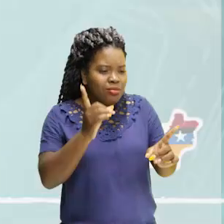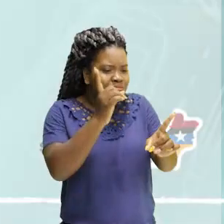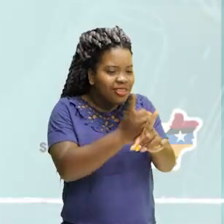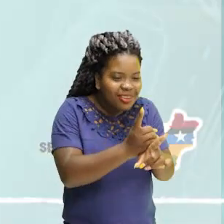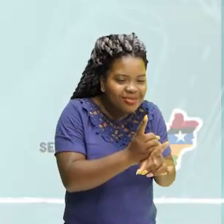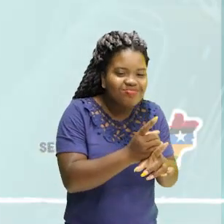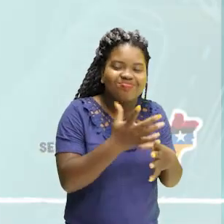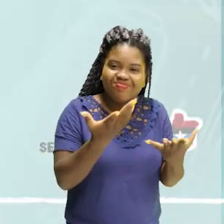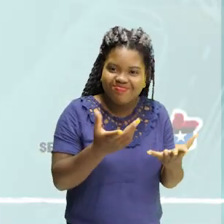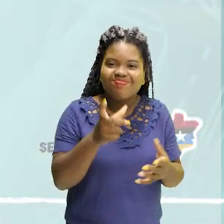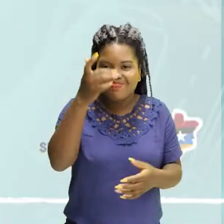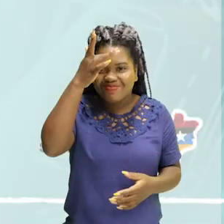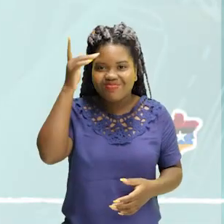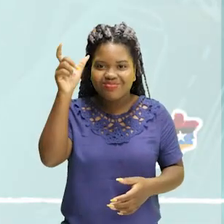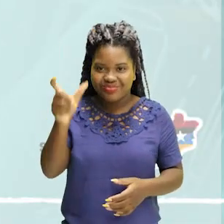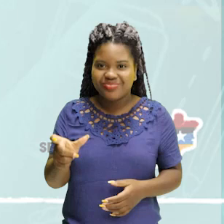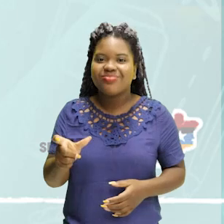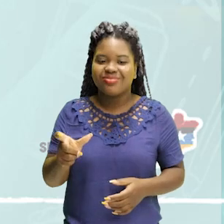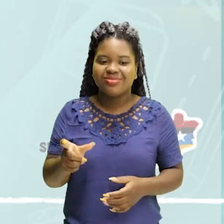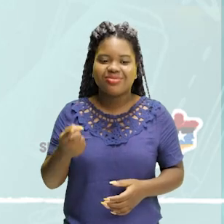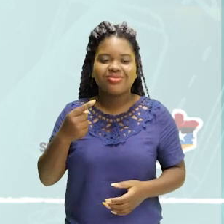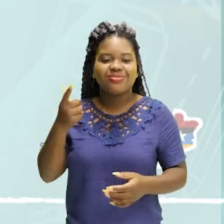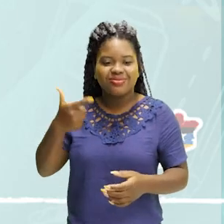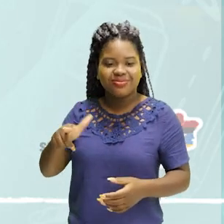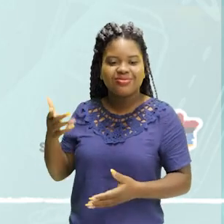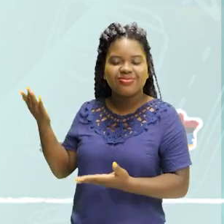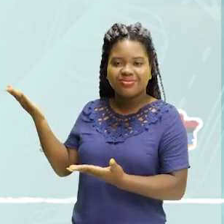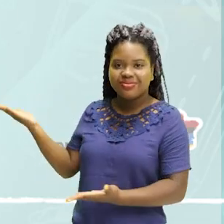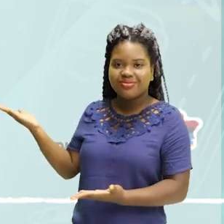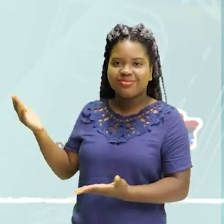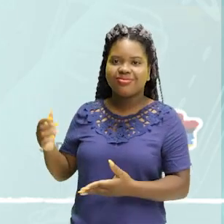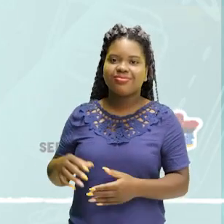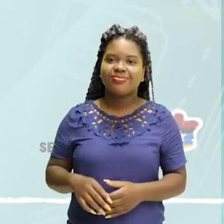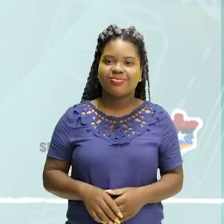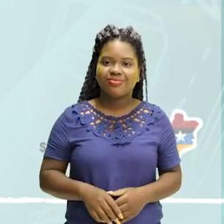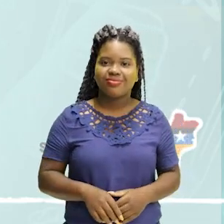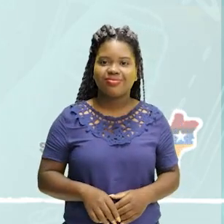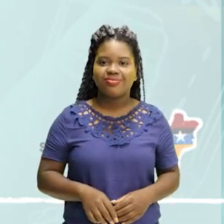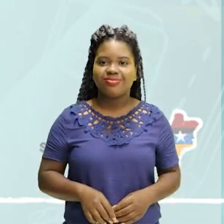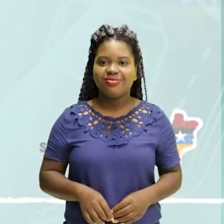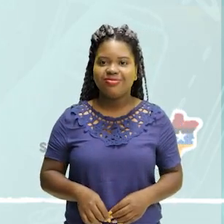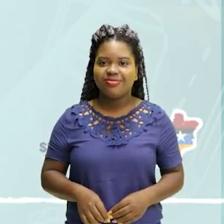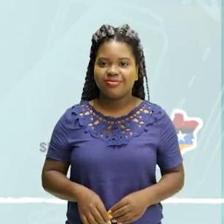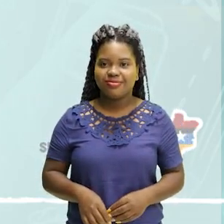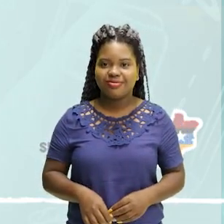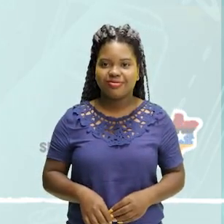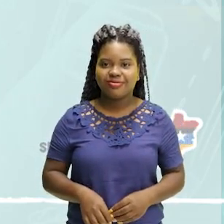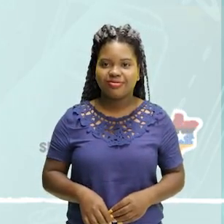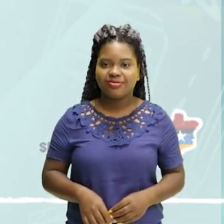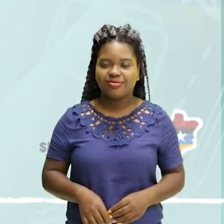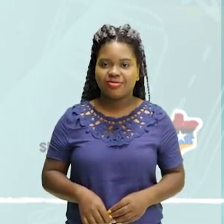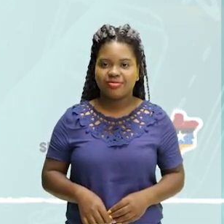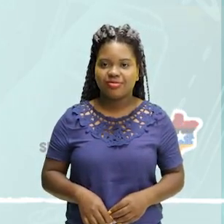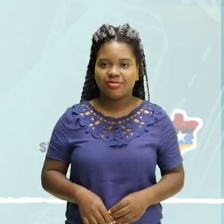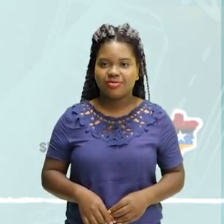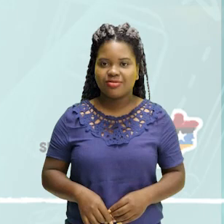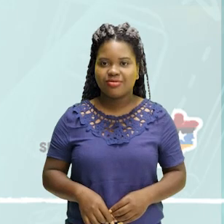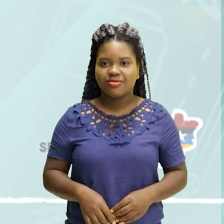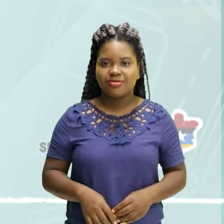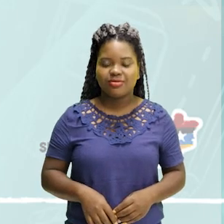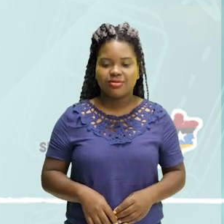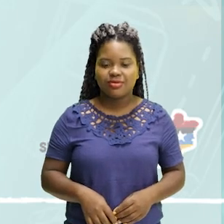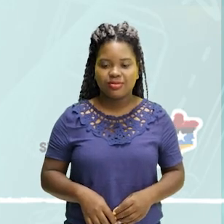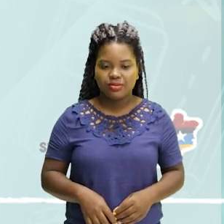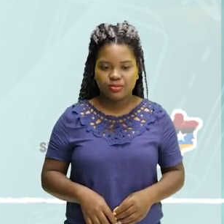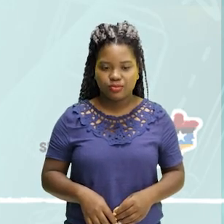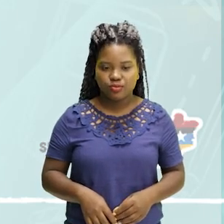As alegorias são imagens que servem de símbolos e interpretações como representações de uma situação ou de um setor